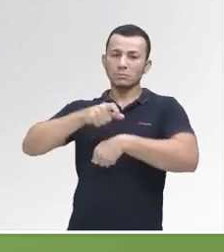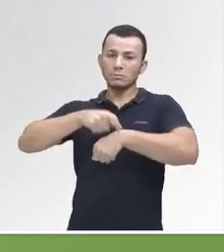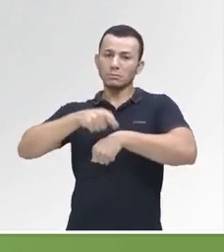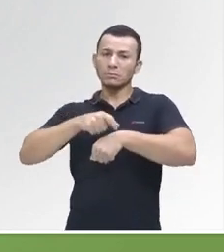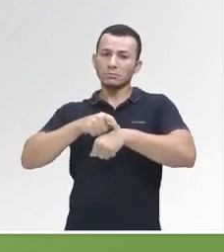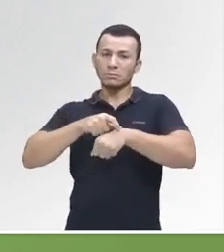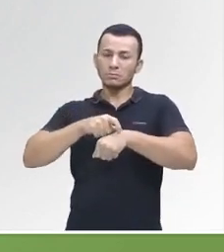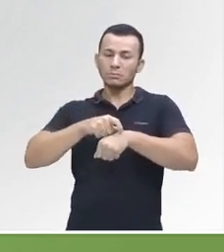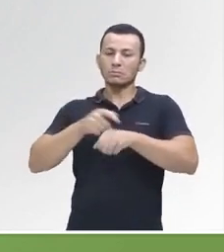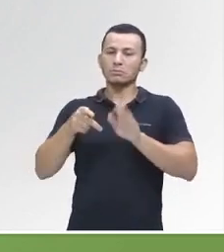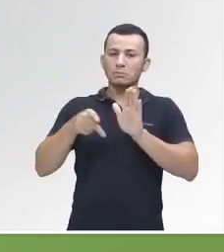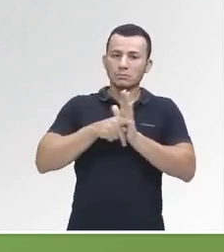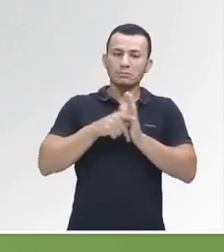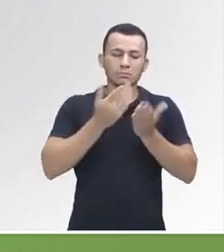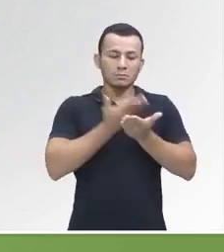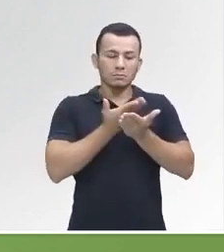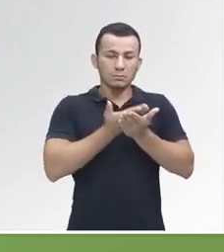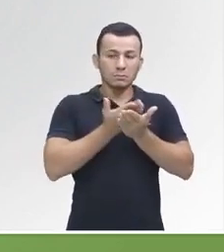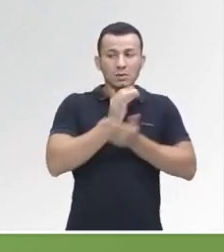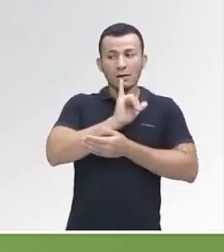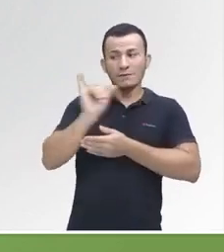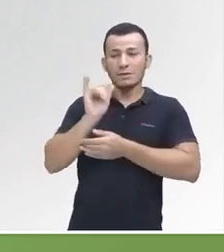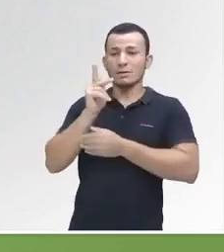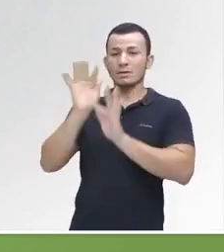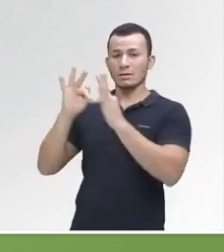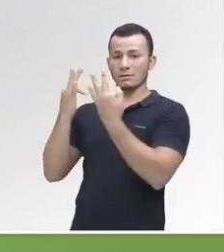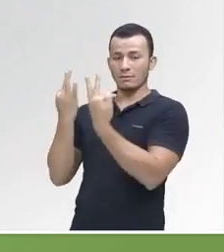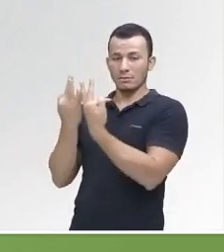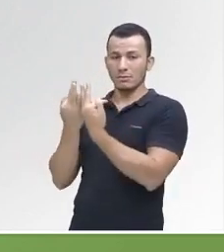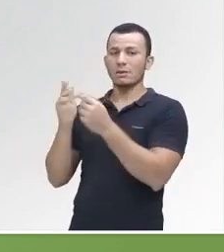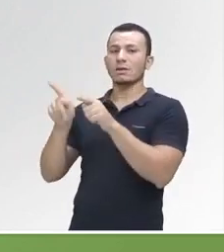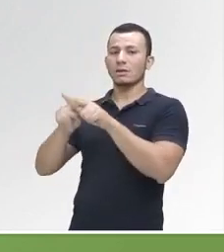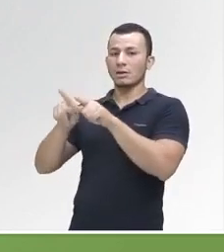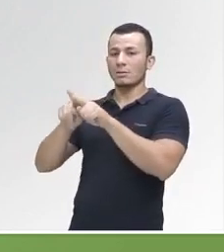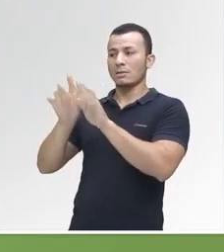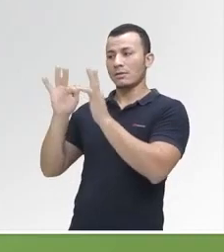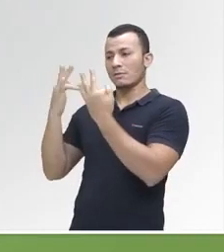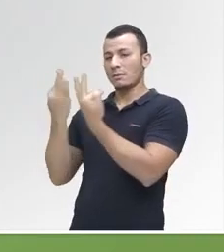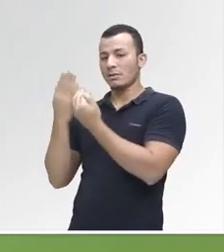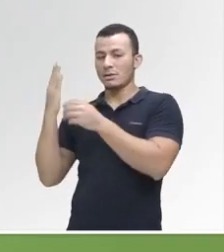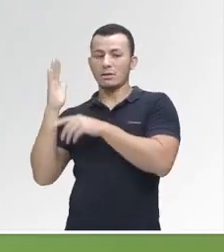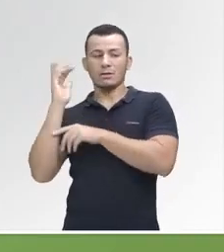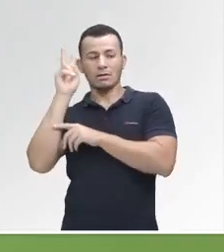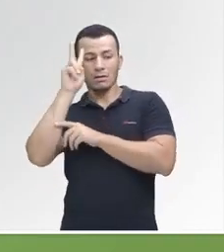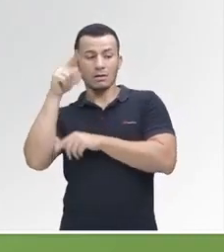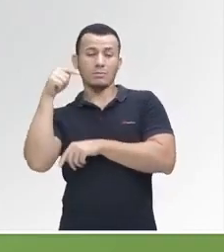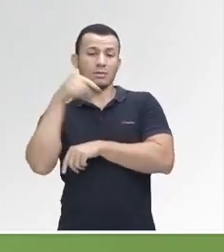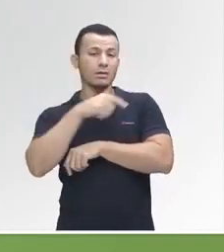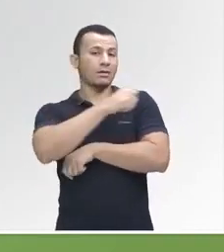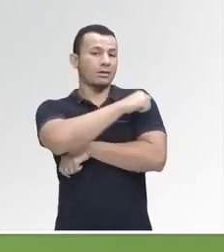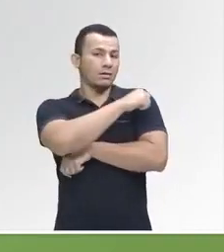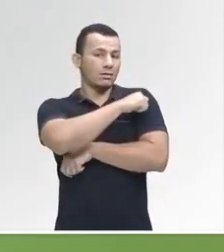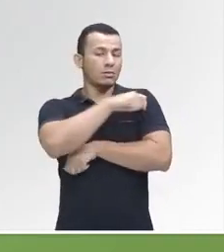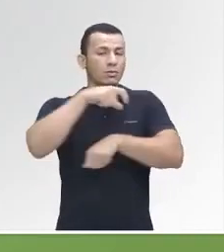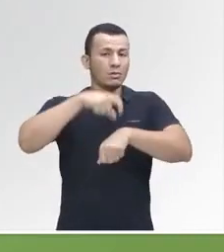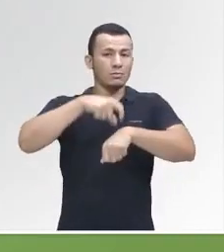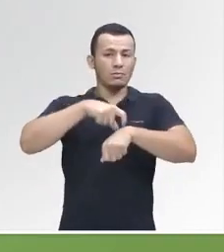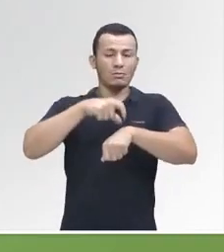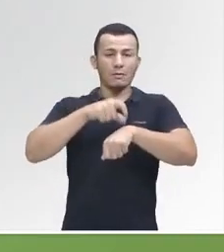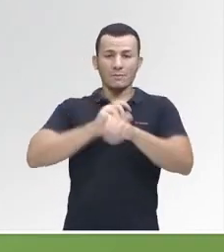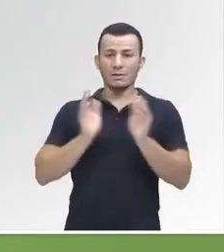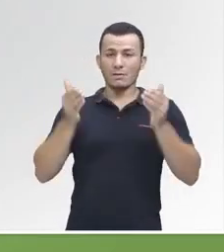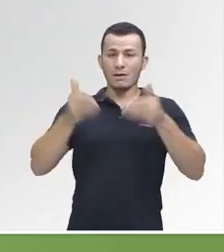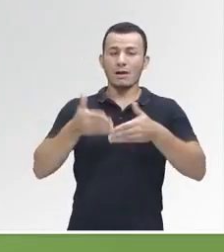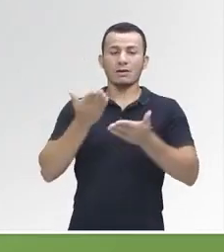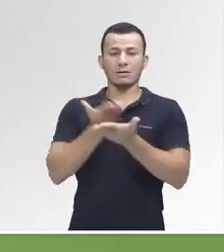ali, lembra os seus pais do horário das aulas, e os pais também lembram os filhos, para que naquele momento da aula fique tudo silêncio, você